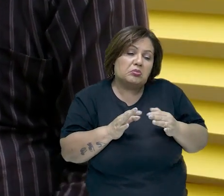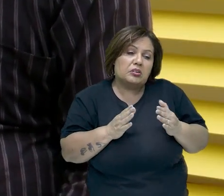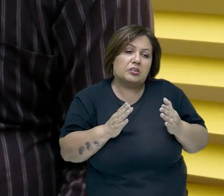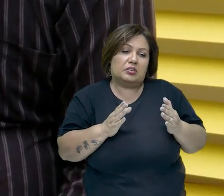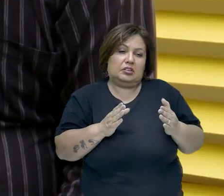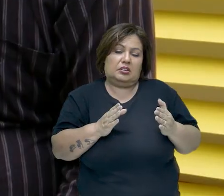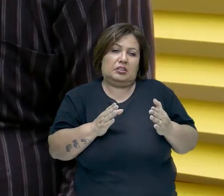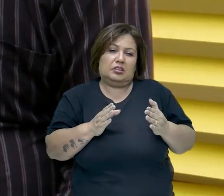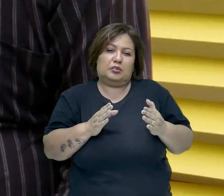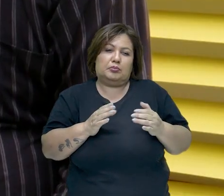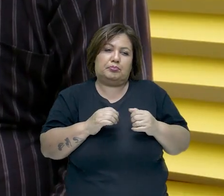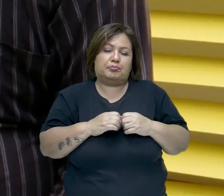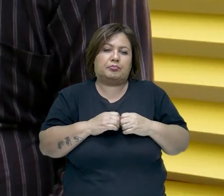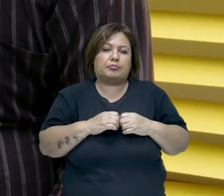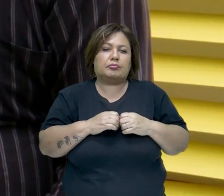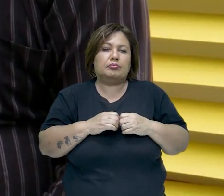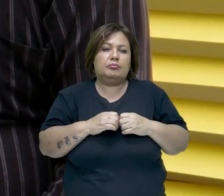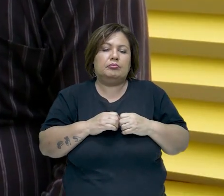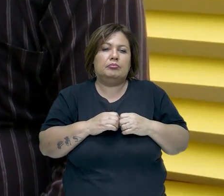furtada.